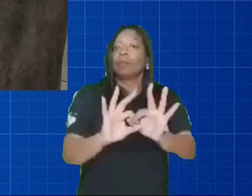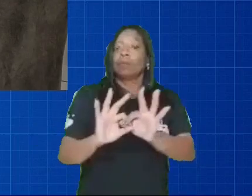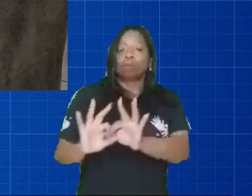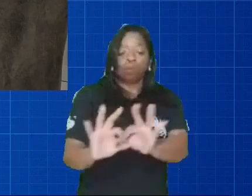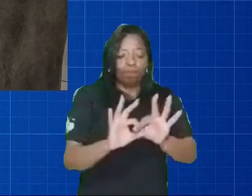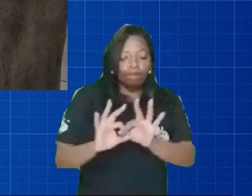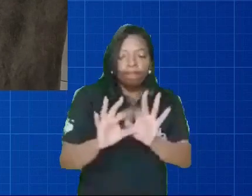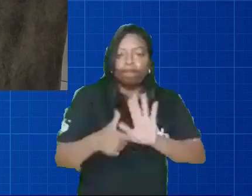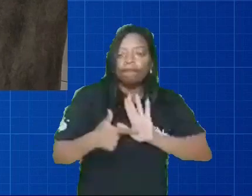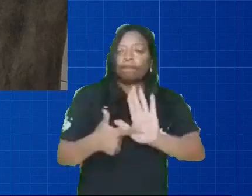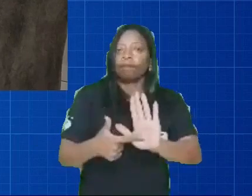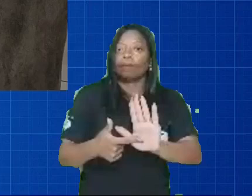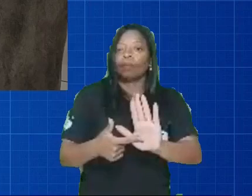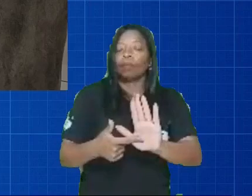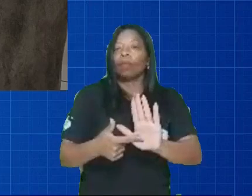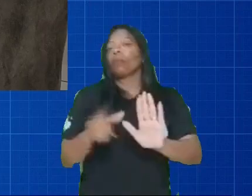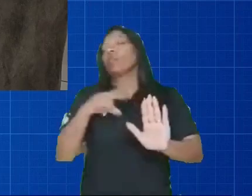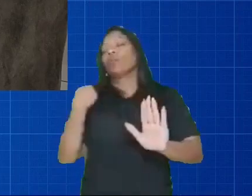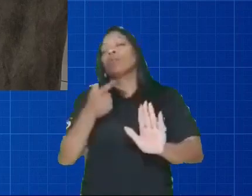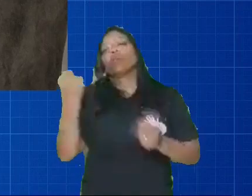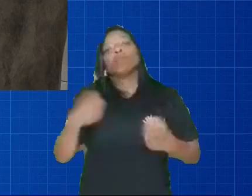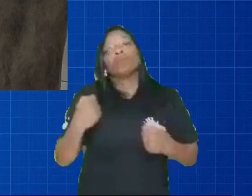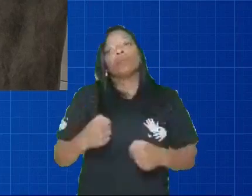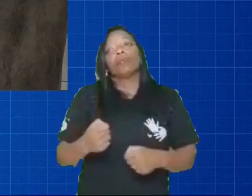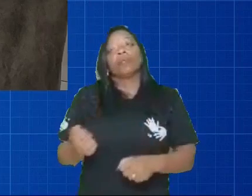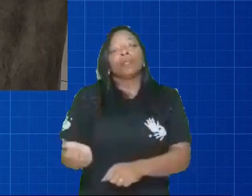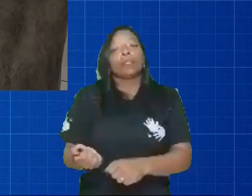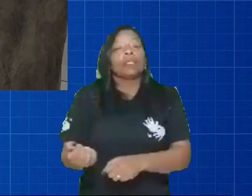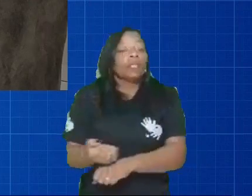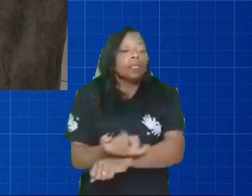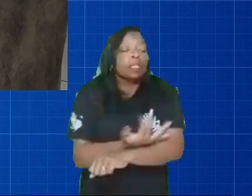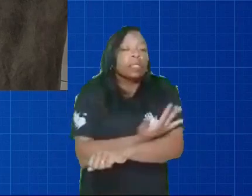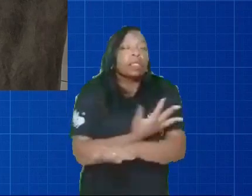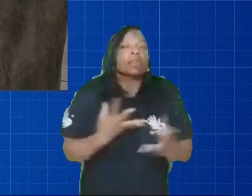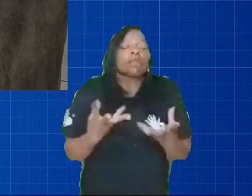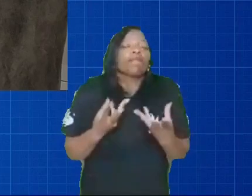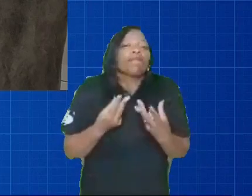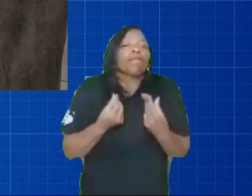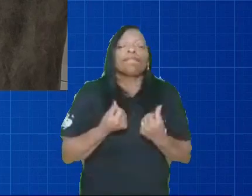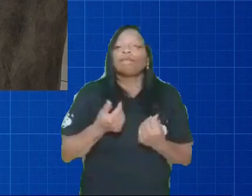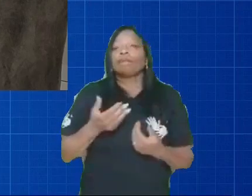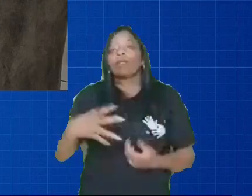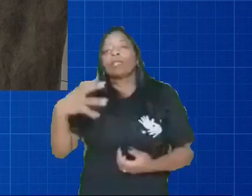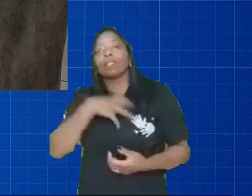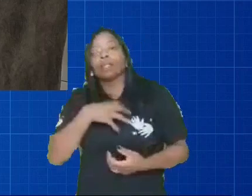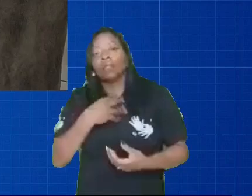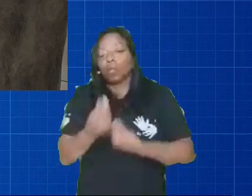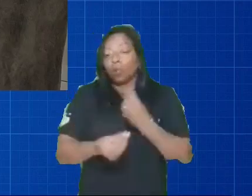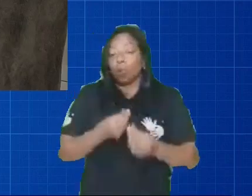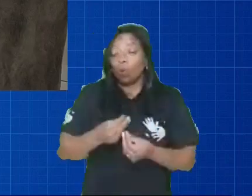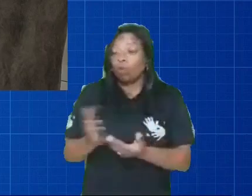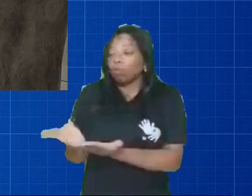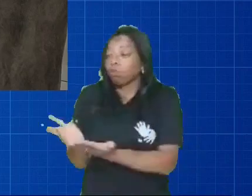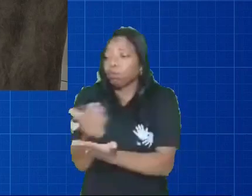de um modo sensibilizado, faça essa integração, né, das políticas, das